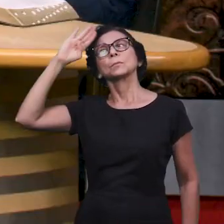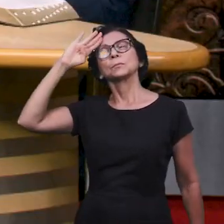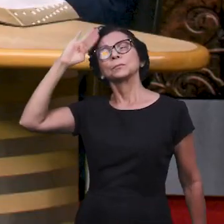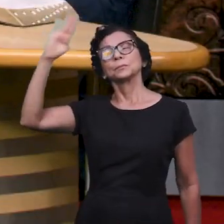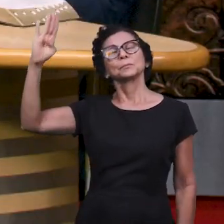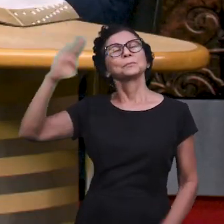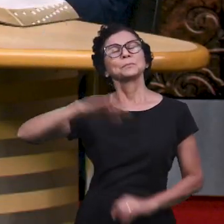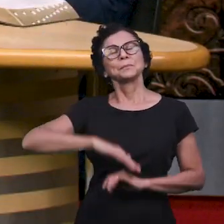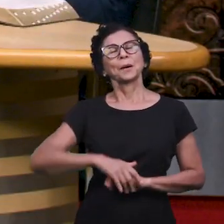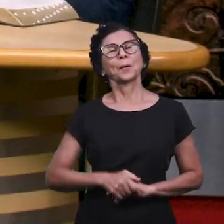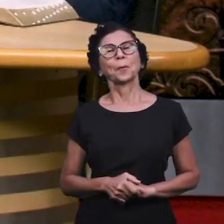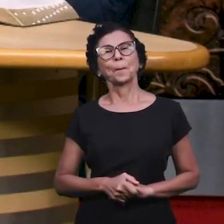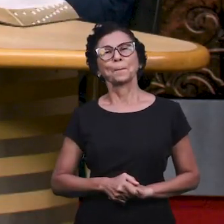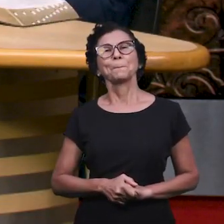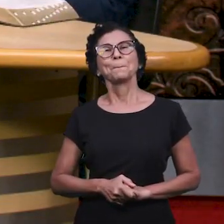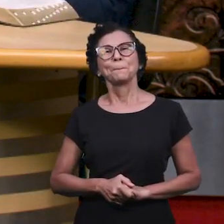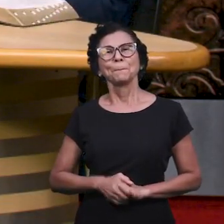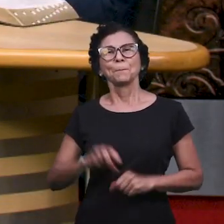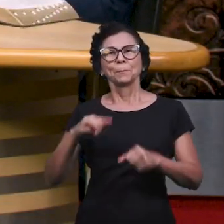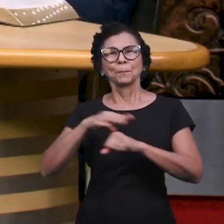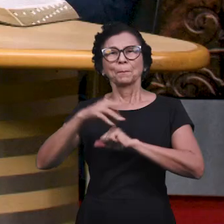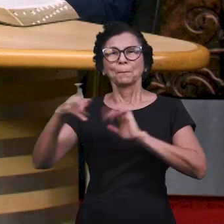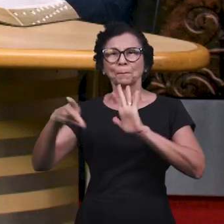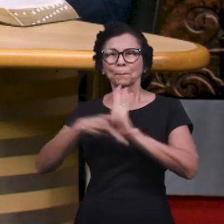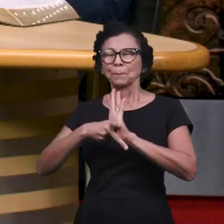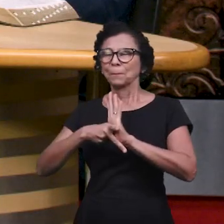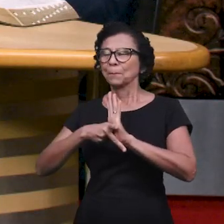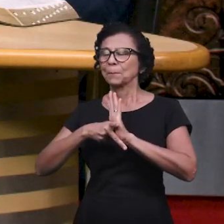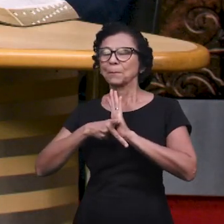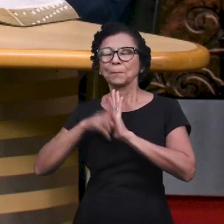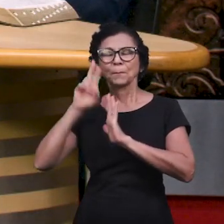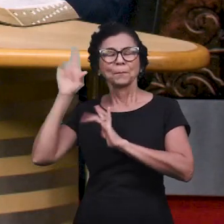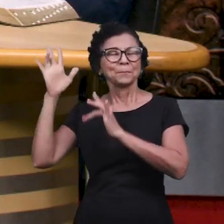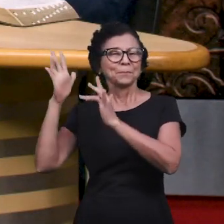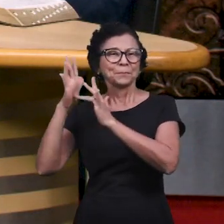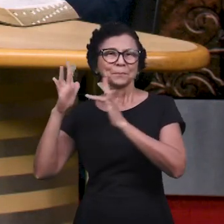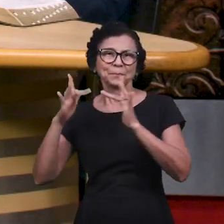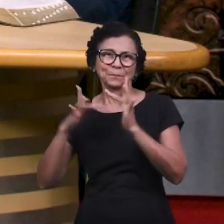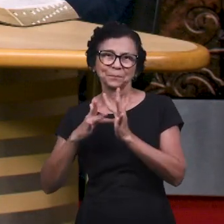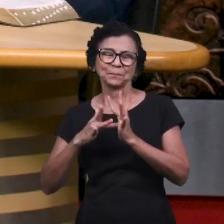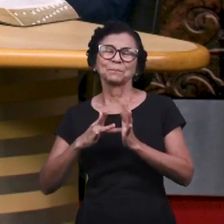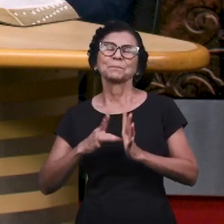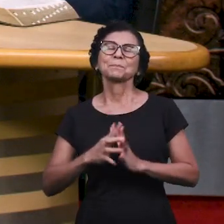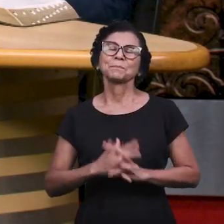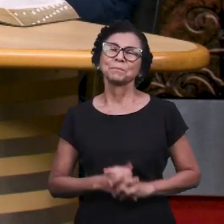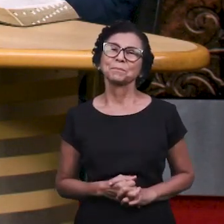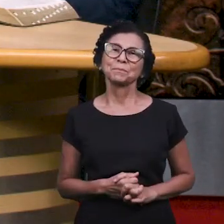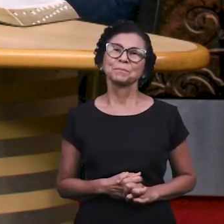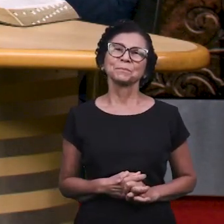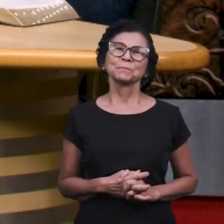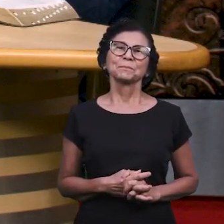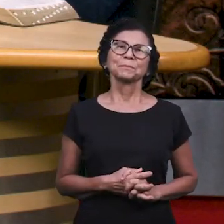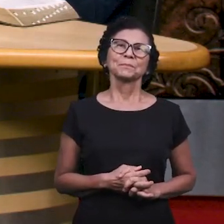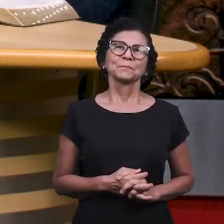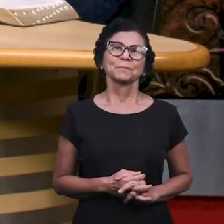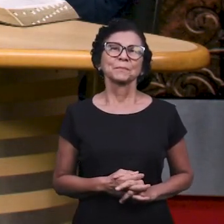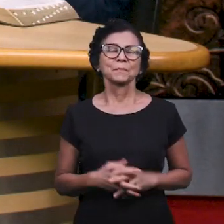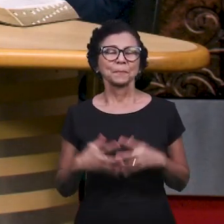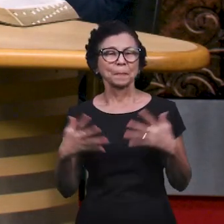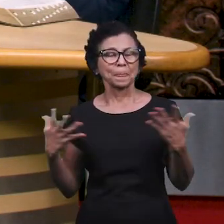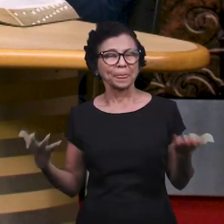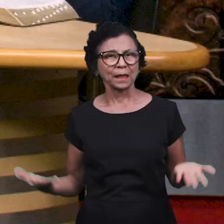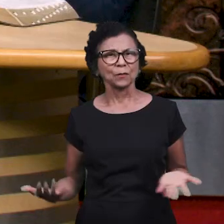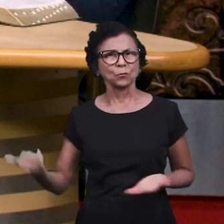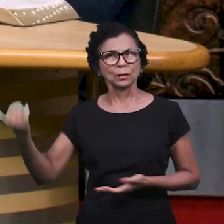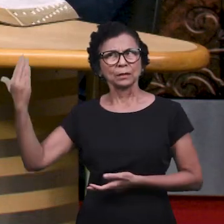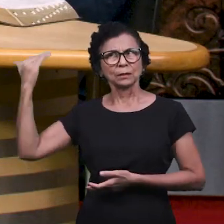o ministério é do Senhor completo. Jesus. É a continuidade desse ministério que Ele iniciou no Exatamente. corpo e que passou pelos